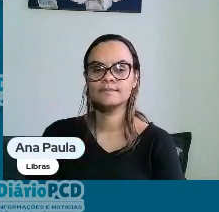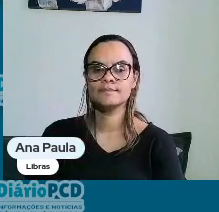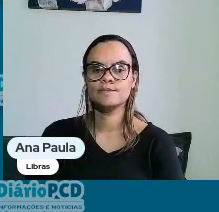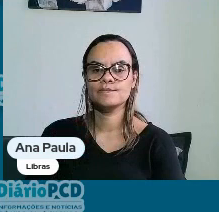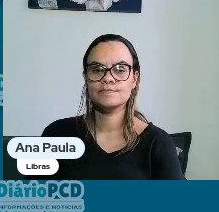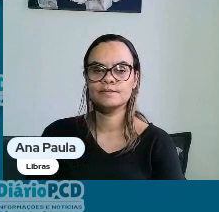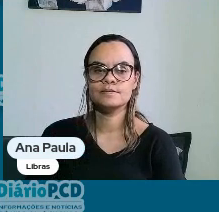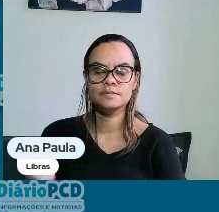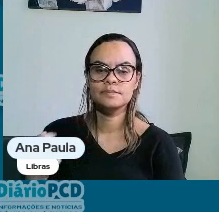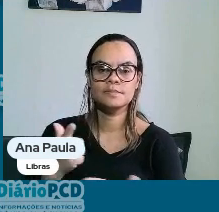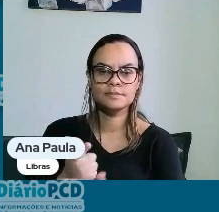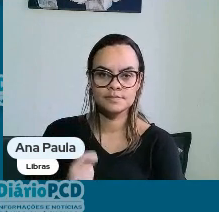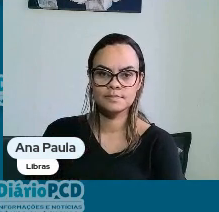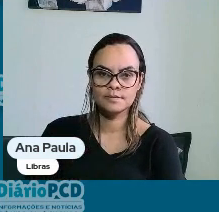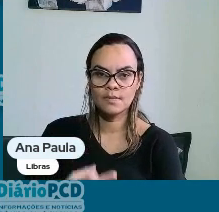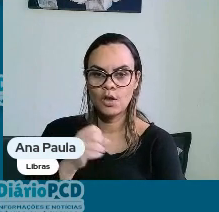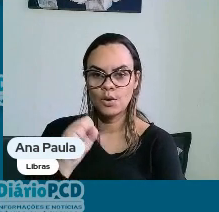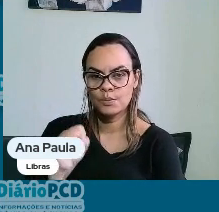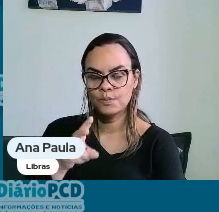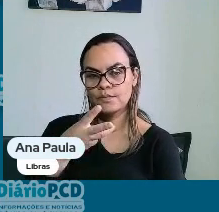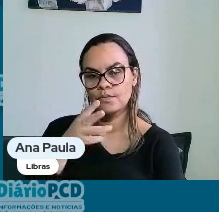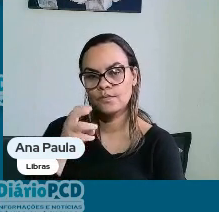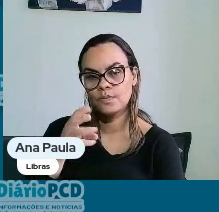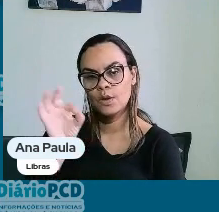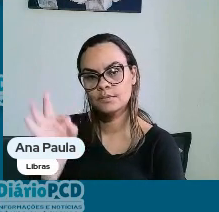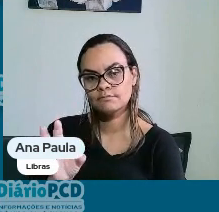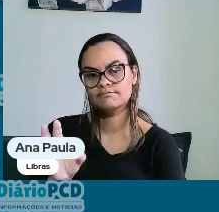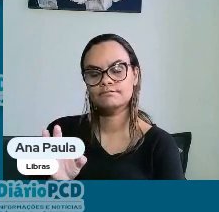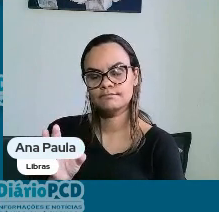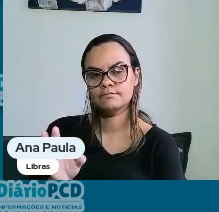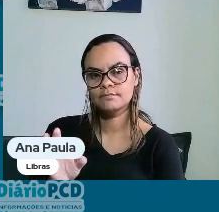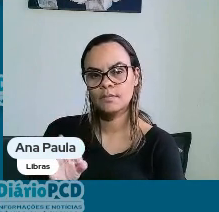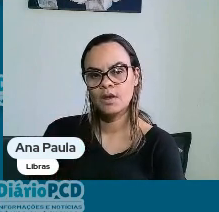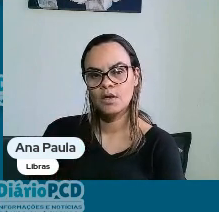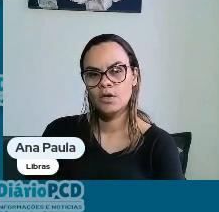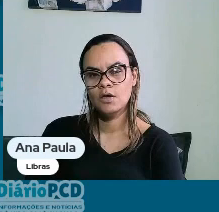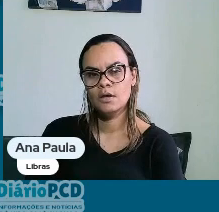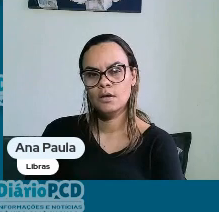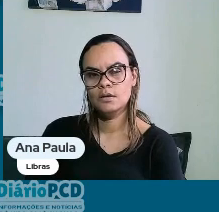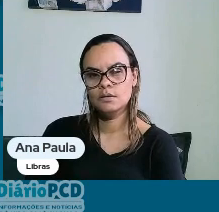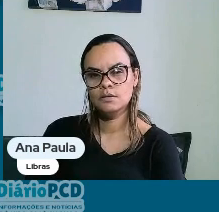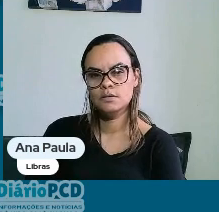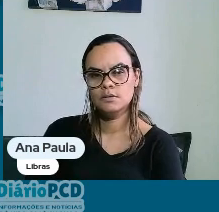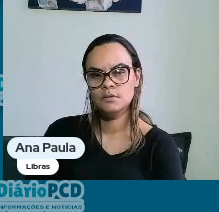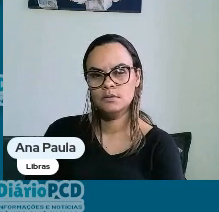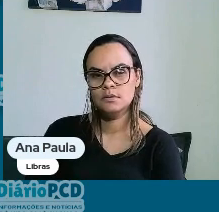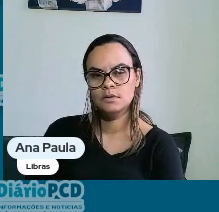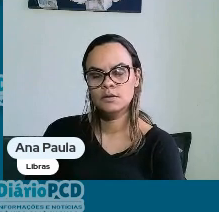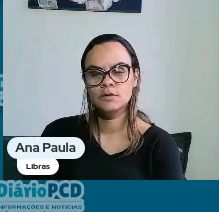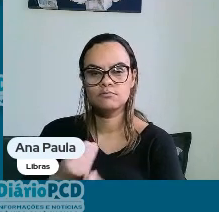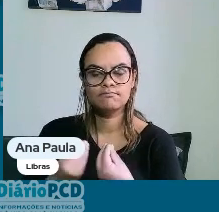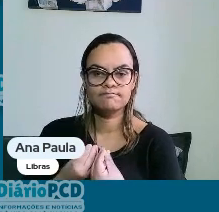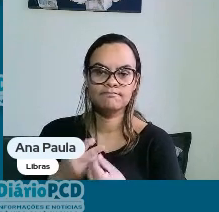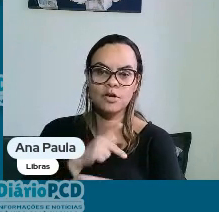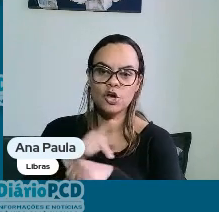Eles vão pagar uma alíquota entre 28% e 30%. Então, eles vão ter, os prestadores de serviços, um pulo